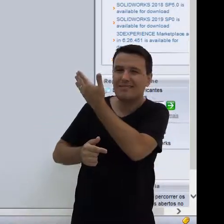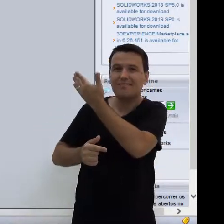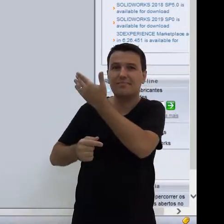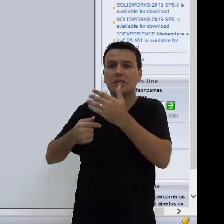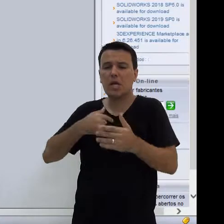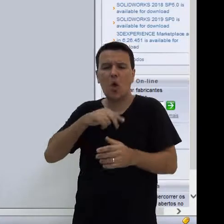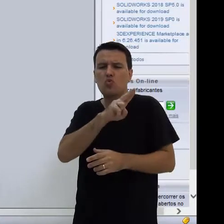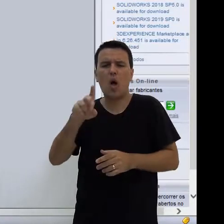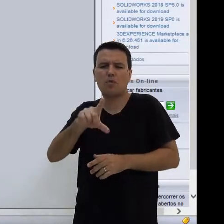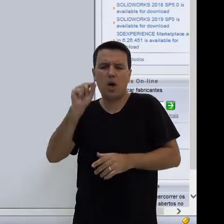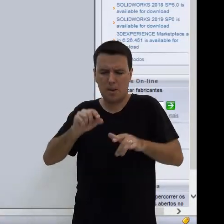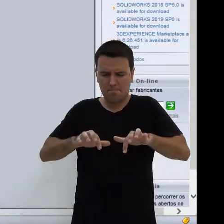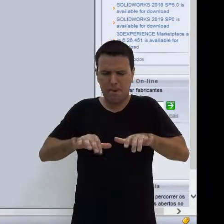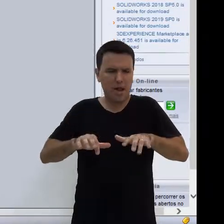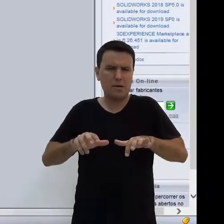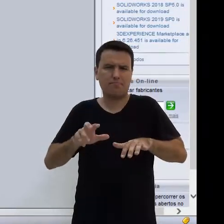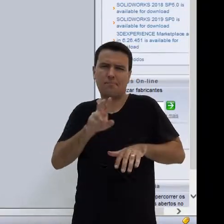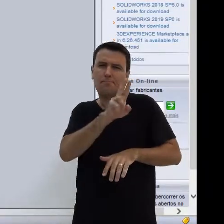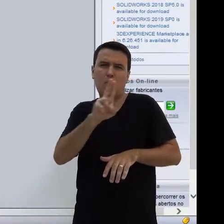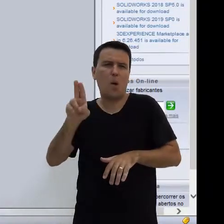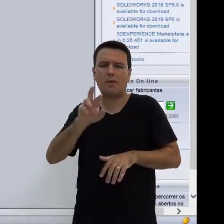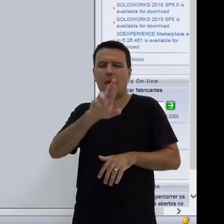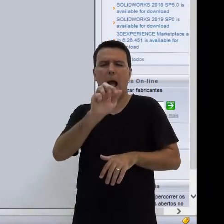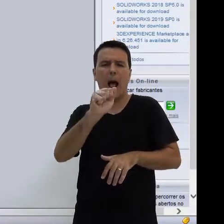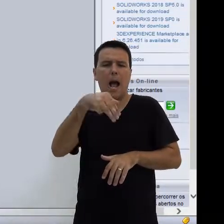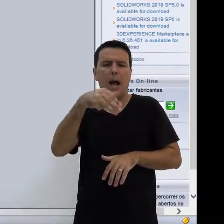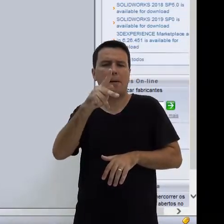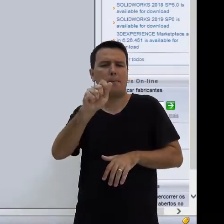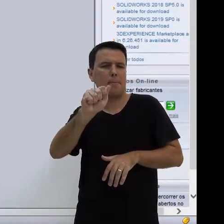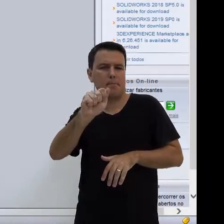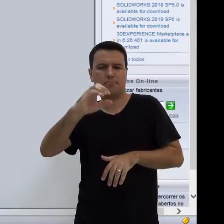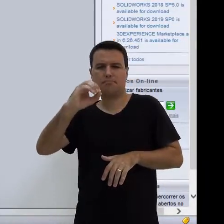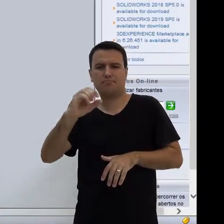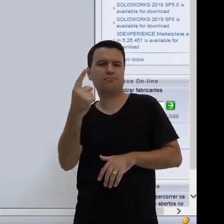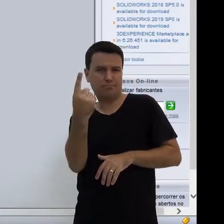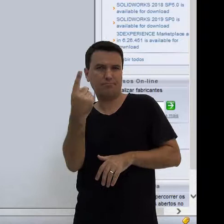vou dar um nome. Vamos chamar essa peça aqui de rampa